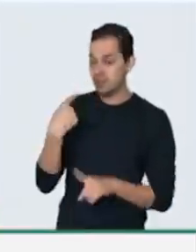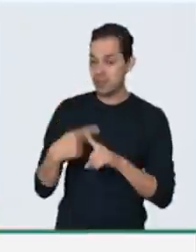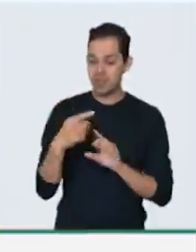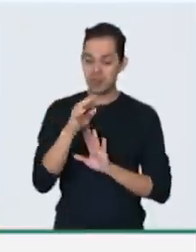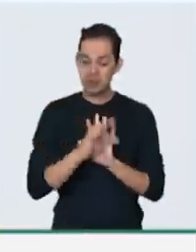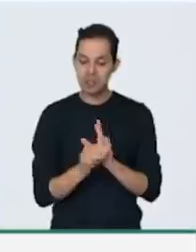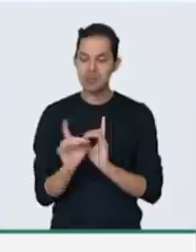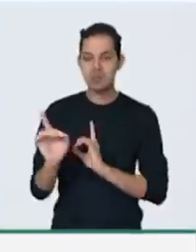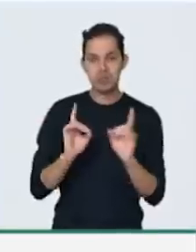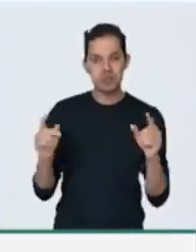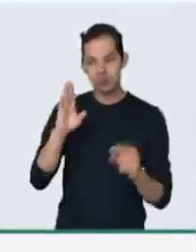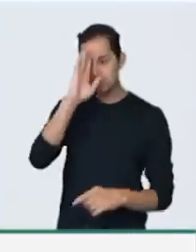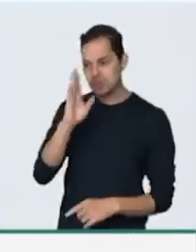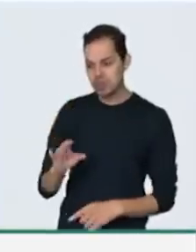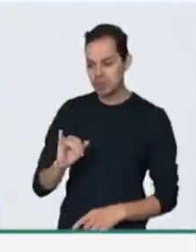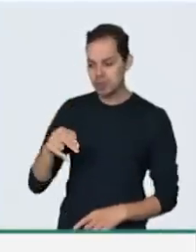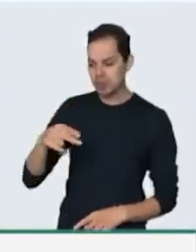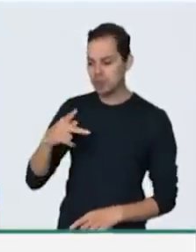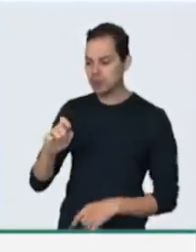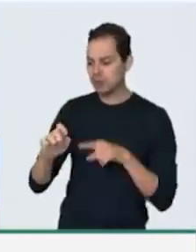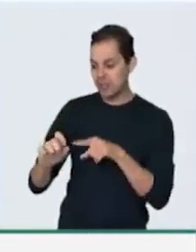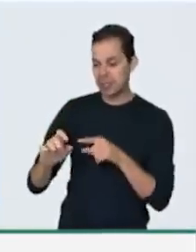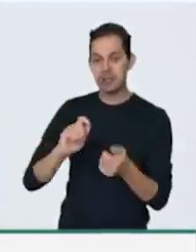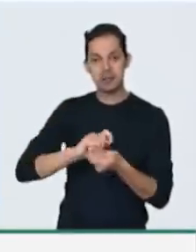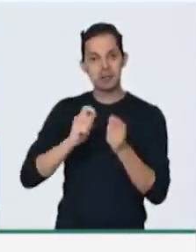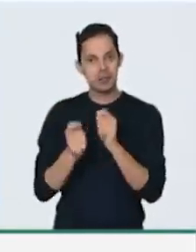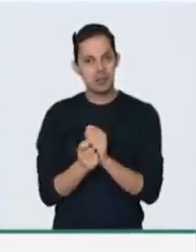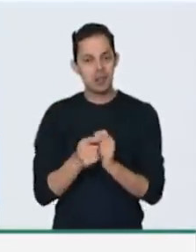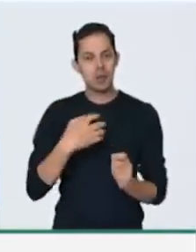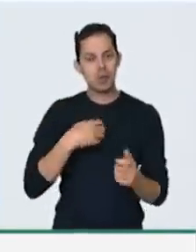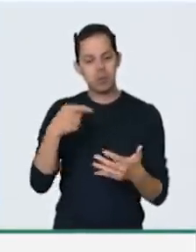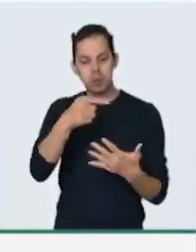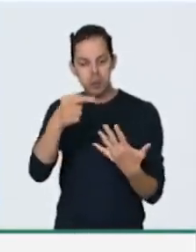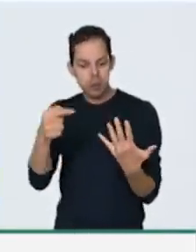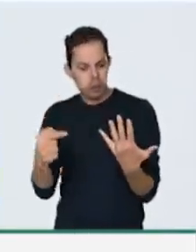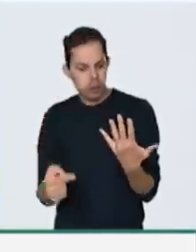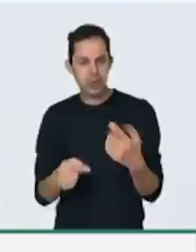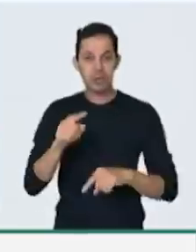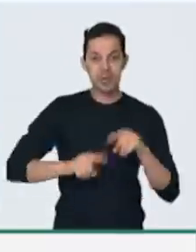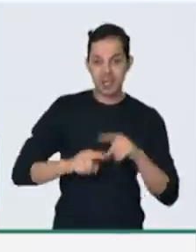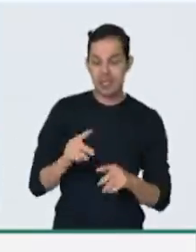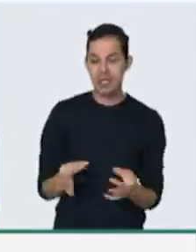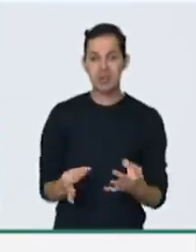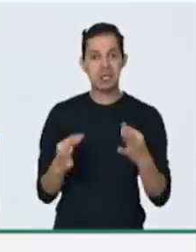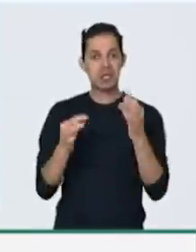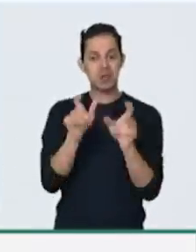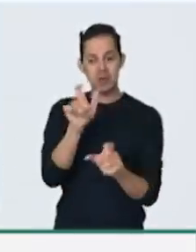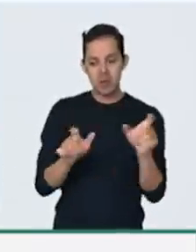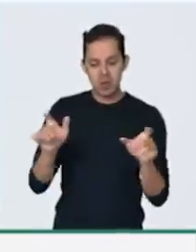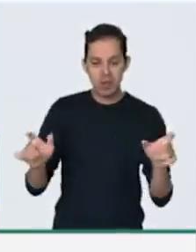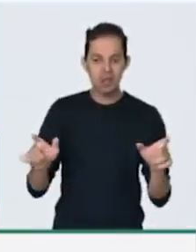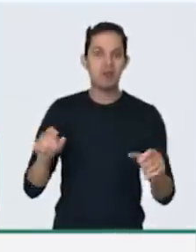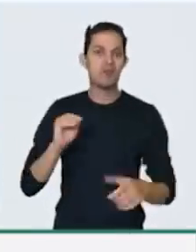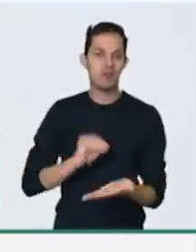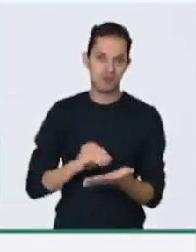com o INPE já foi adequando e dizendo quais são as condições que eles têm hoje de material, de tecnologia, de pessoal. Falta pessoal hoje,